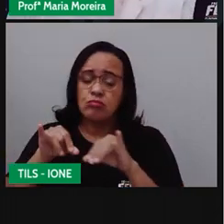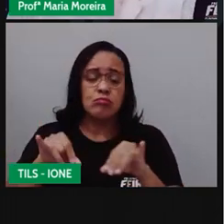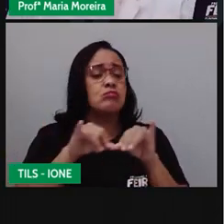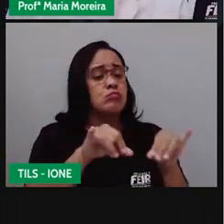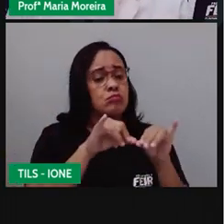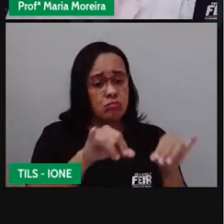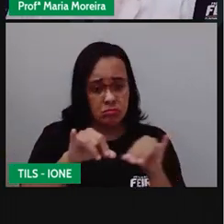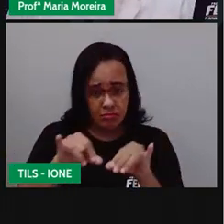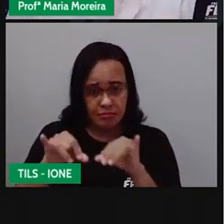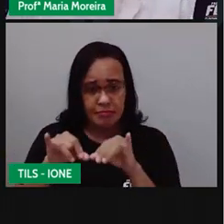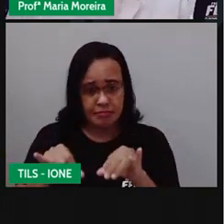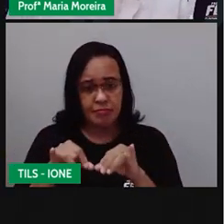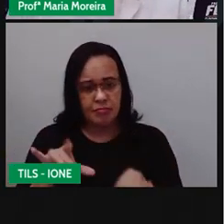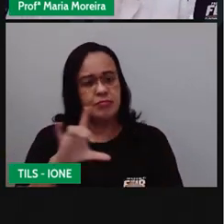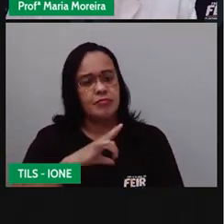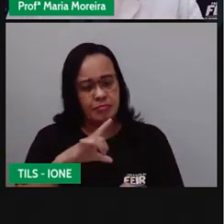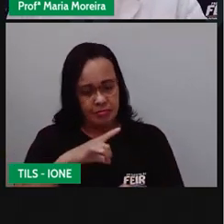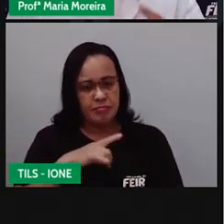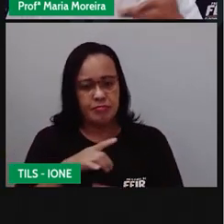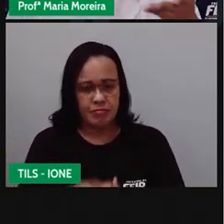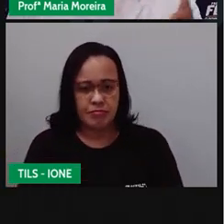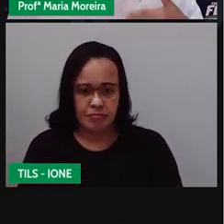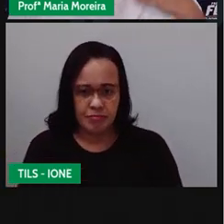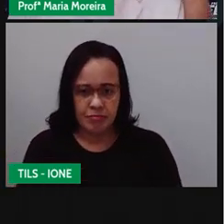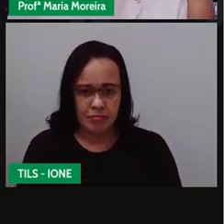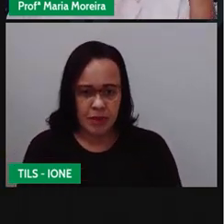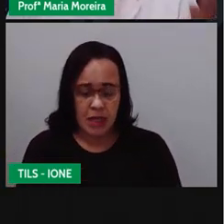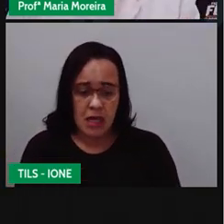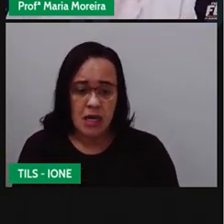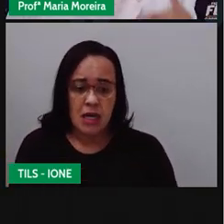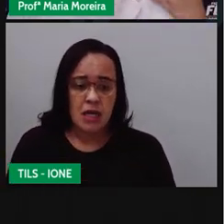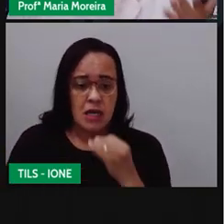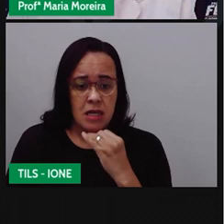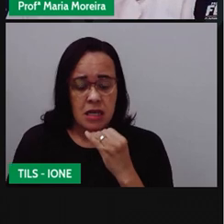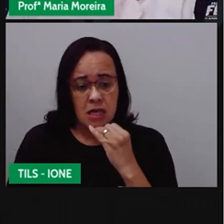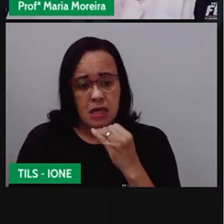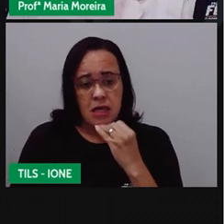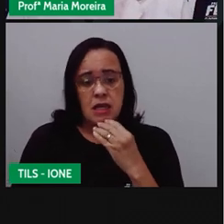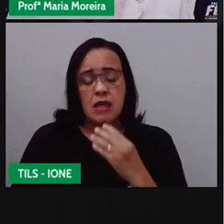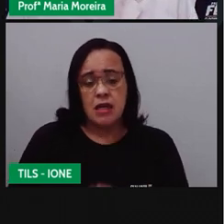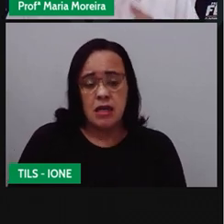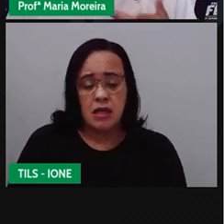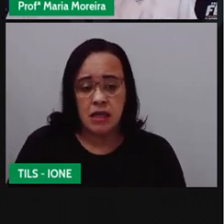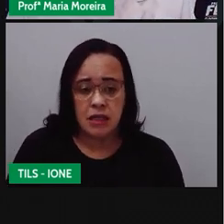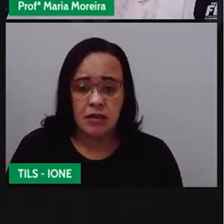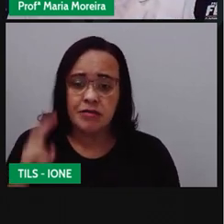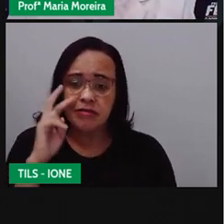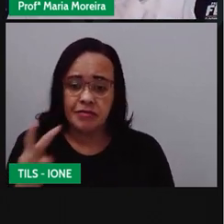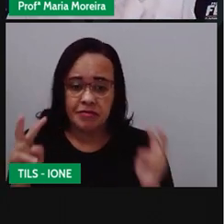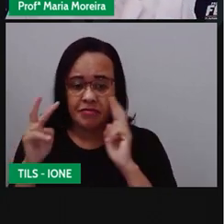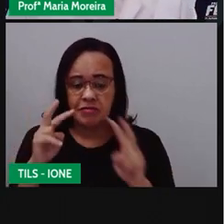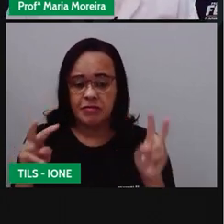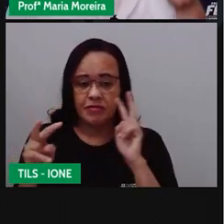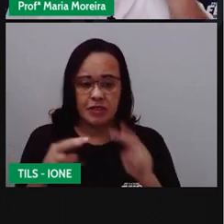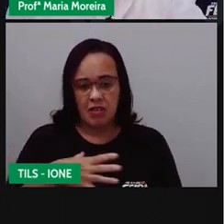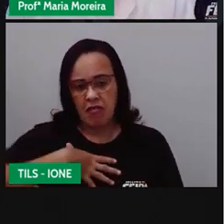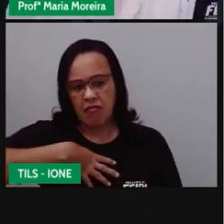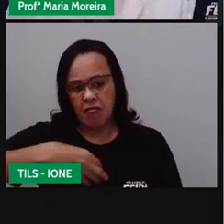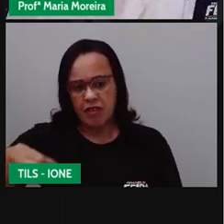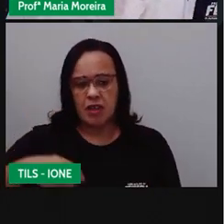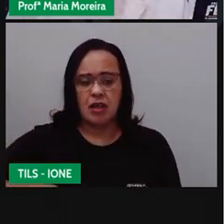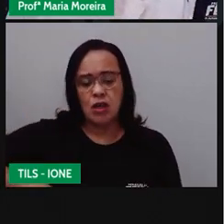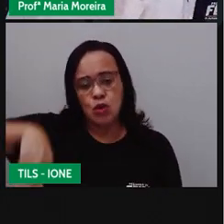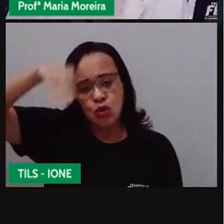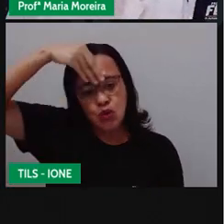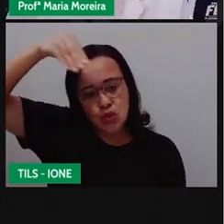aí, que o filho, né, ou o sobrinho está nos assistindo, o neto, não sei,